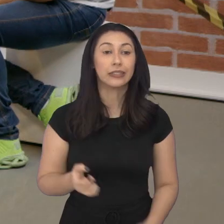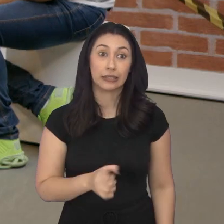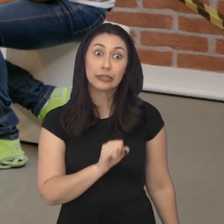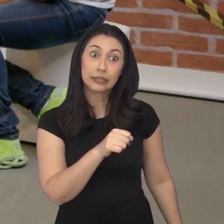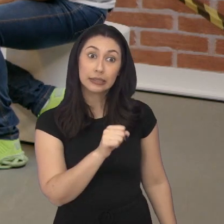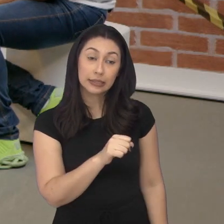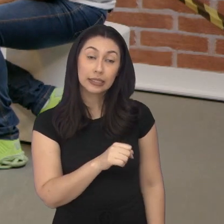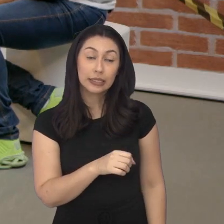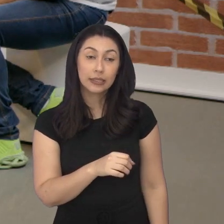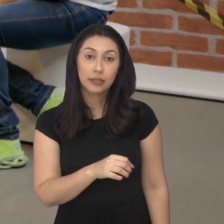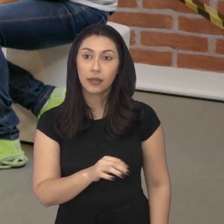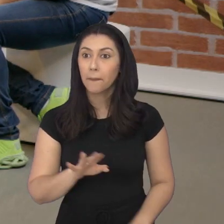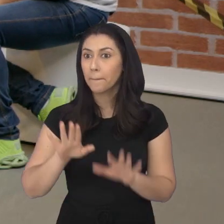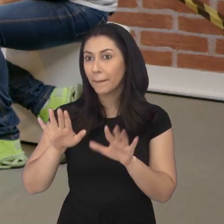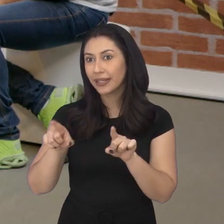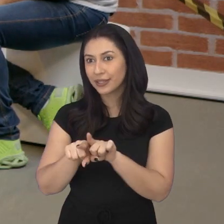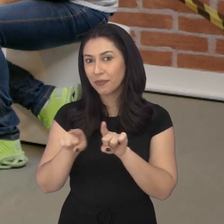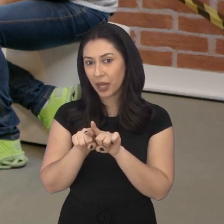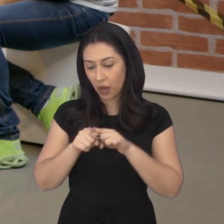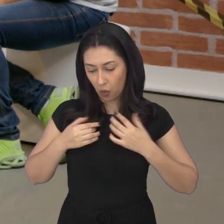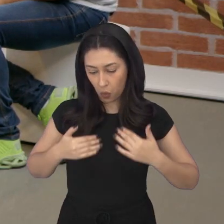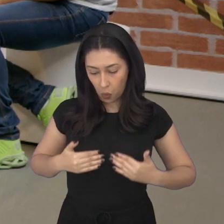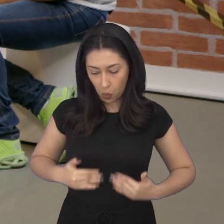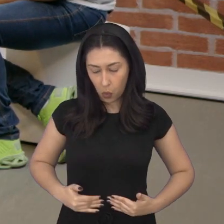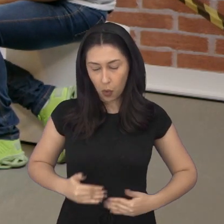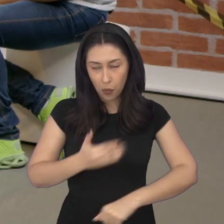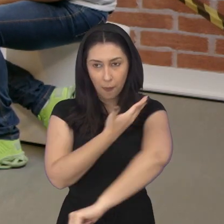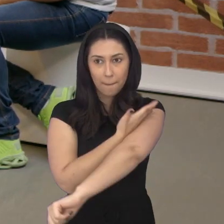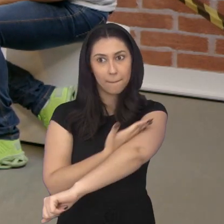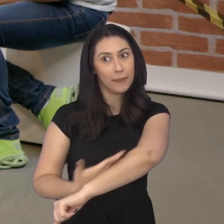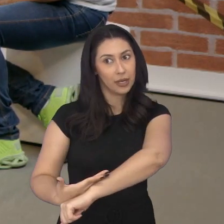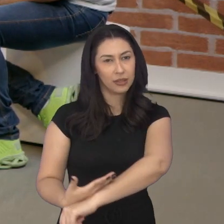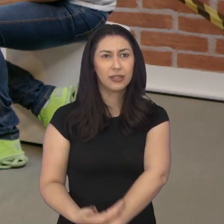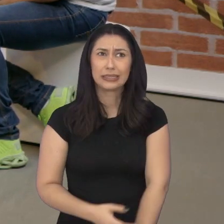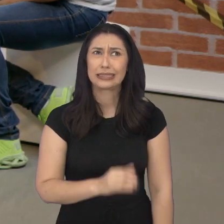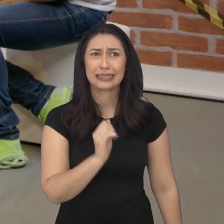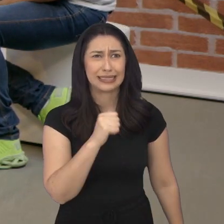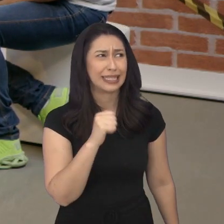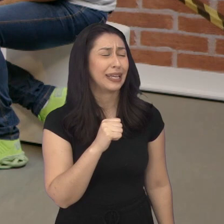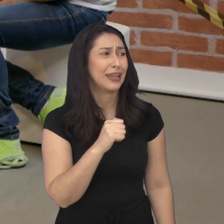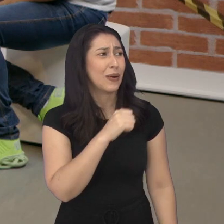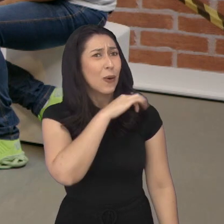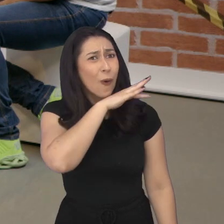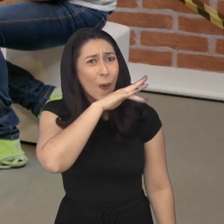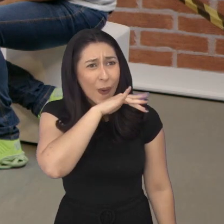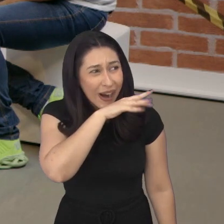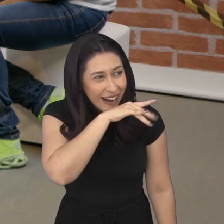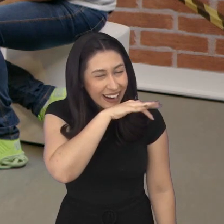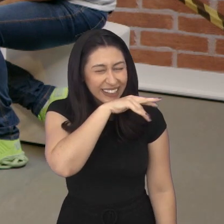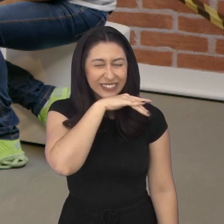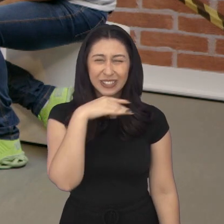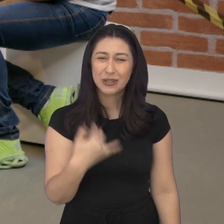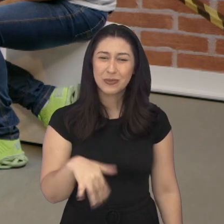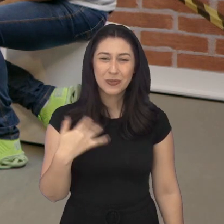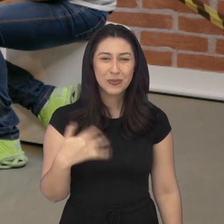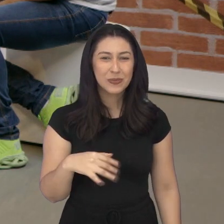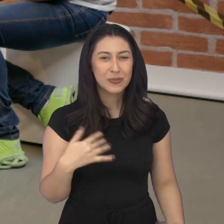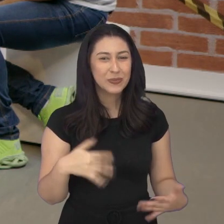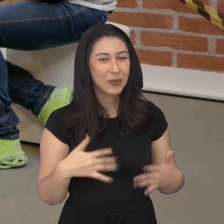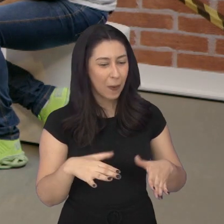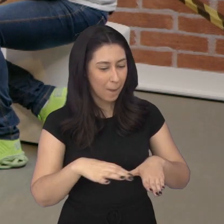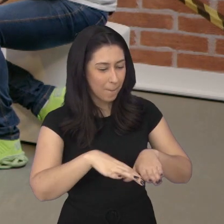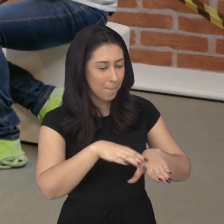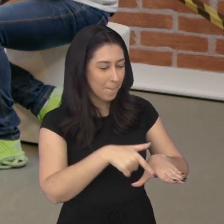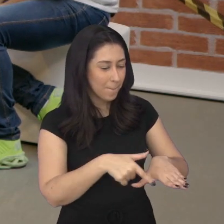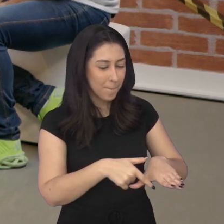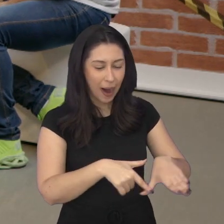Né? Mas vai ficar com a marquinha que você não gosta. Pois porque... Nossa, com certeza vai ficar com uma marca horrorosa, né? No pé, no braço. E não vai